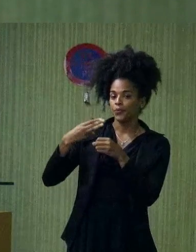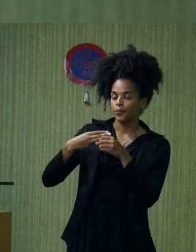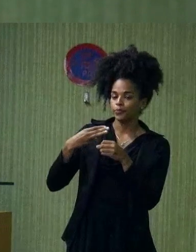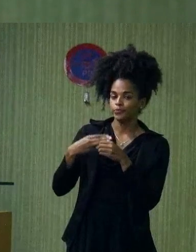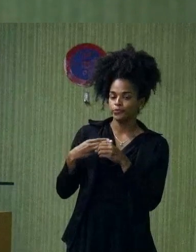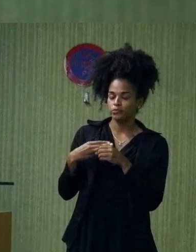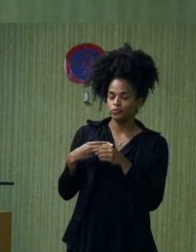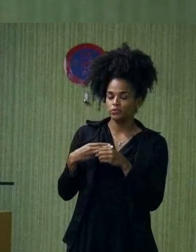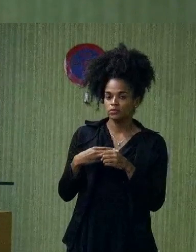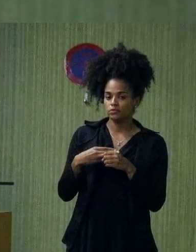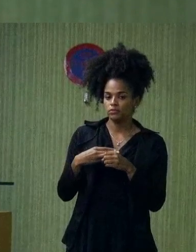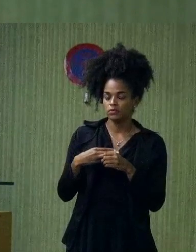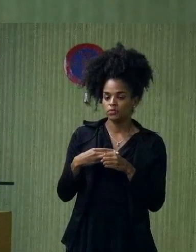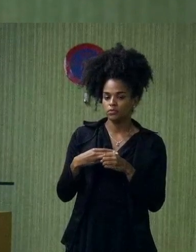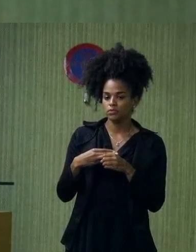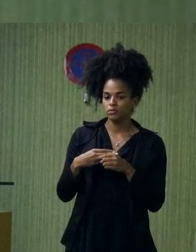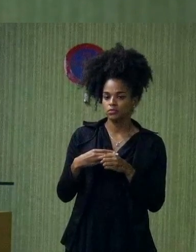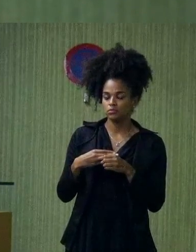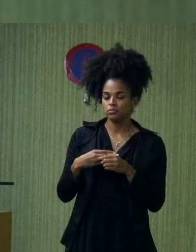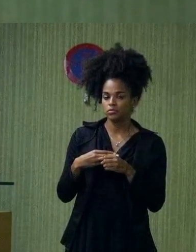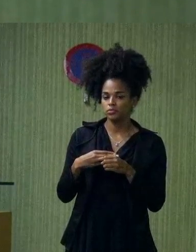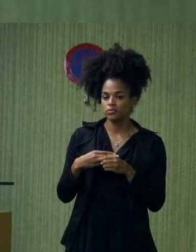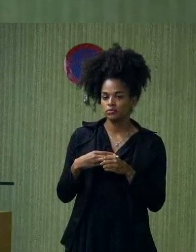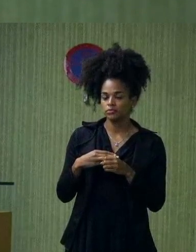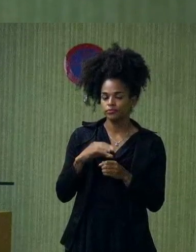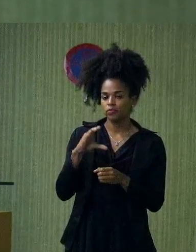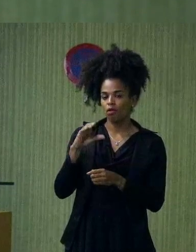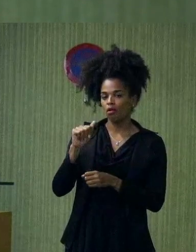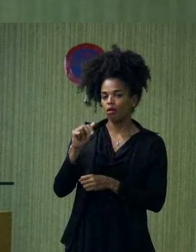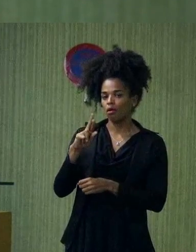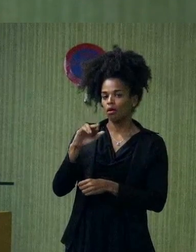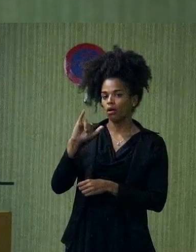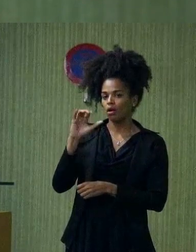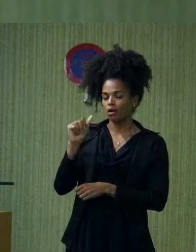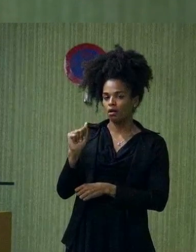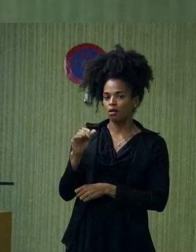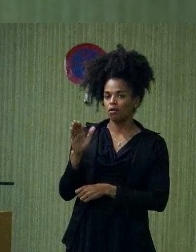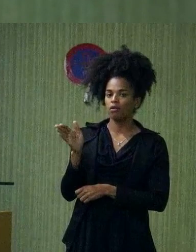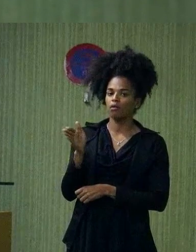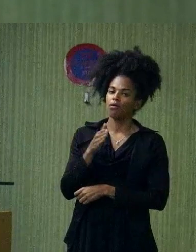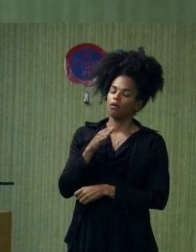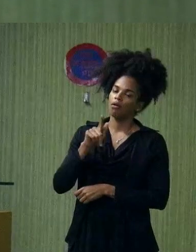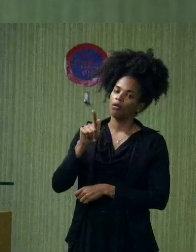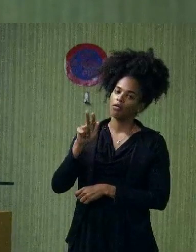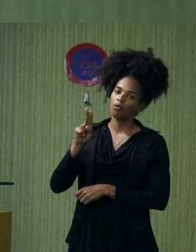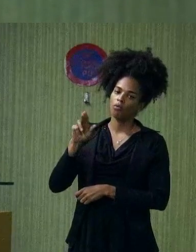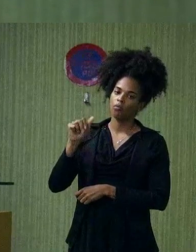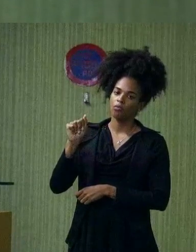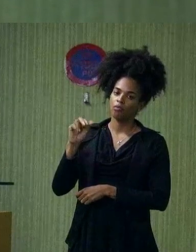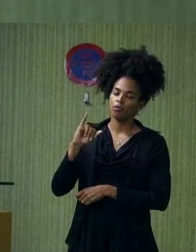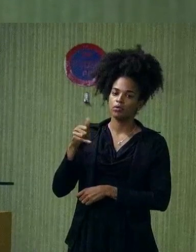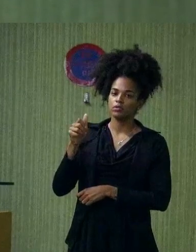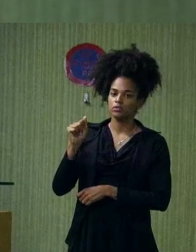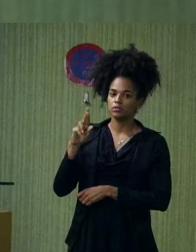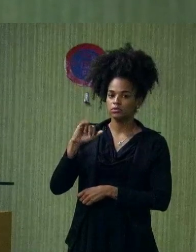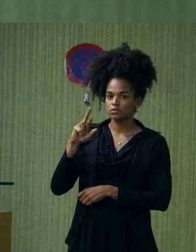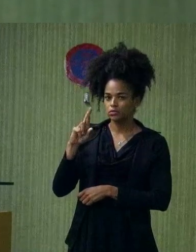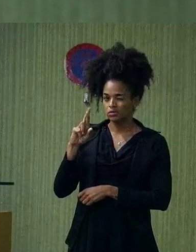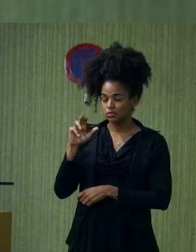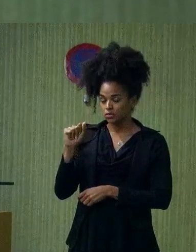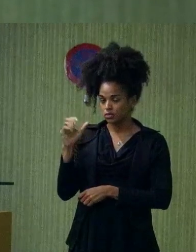ó calha do Juruá é Guajará Ipixuna Envira Itamaracá epé